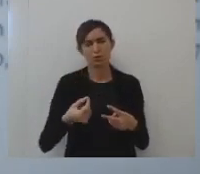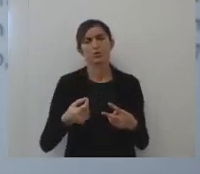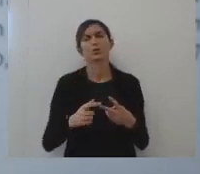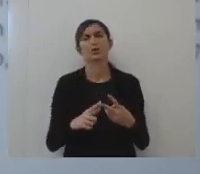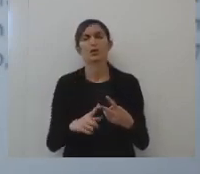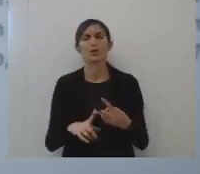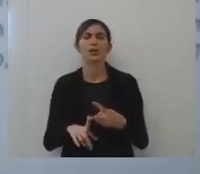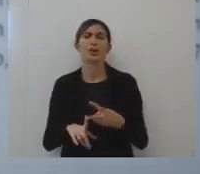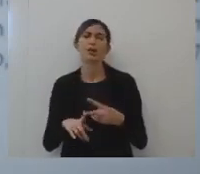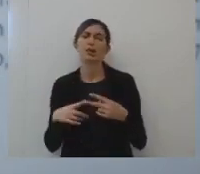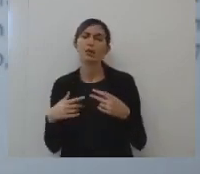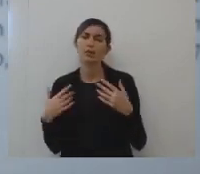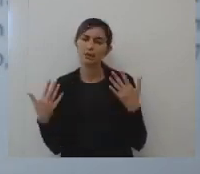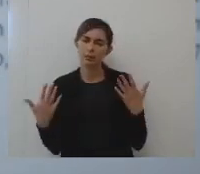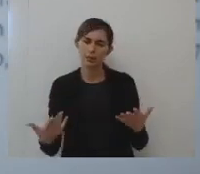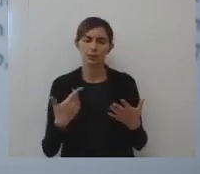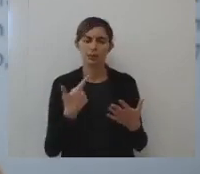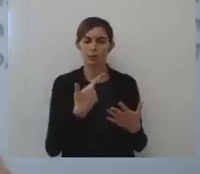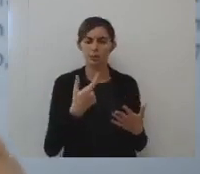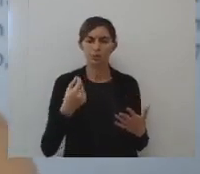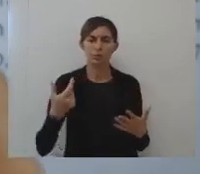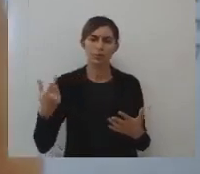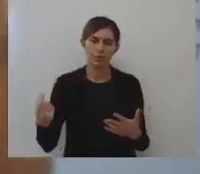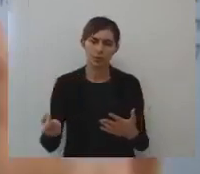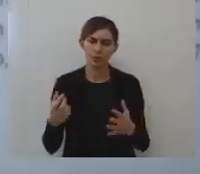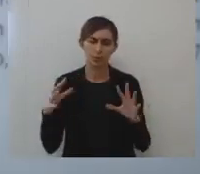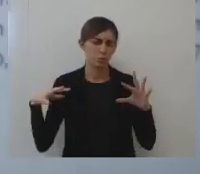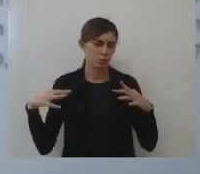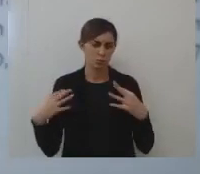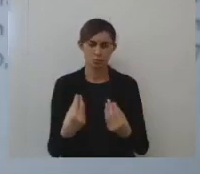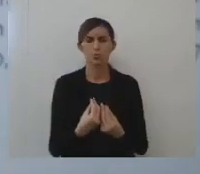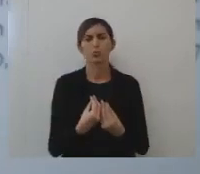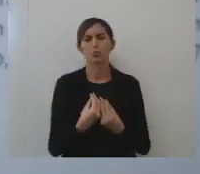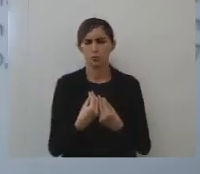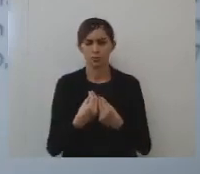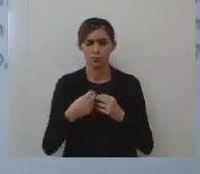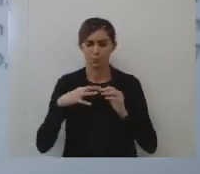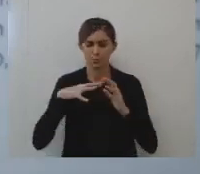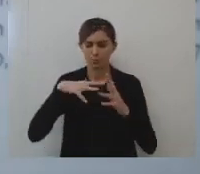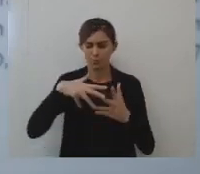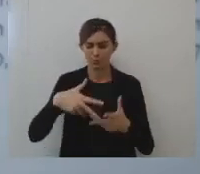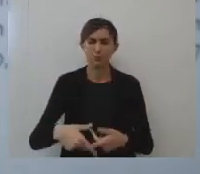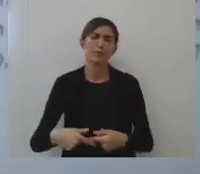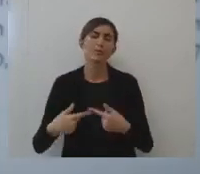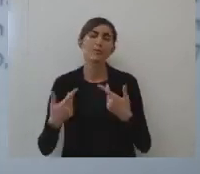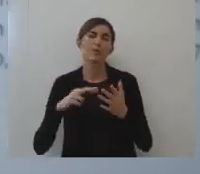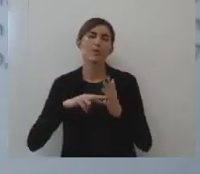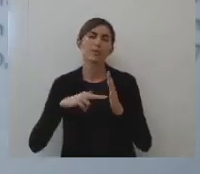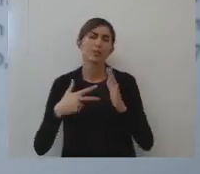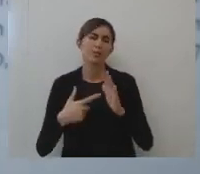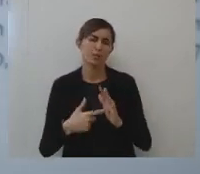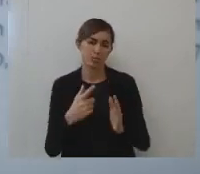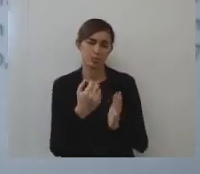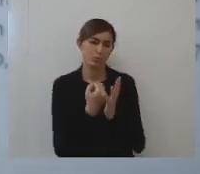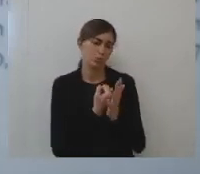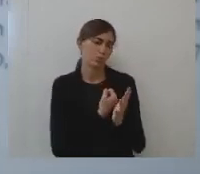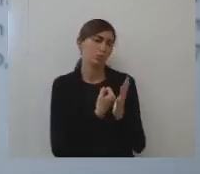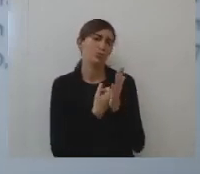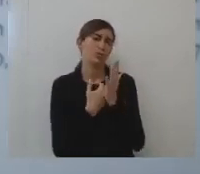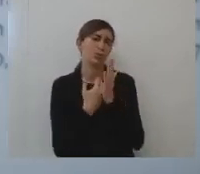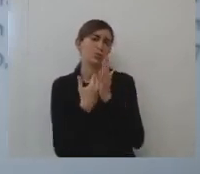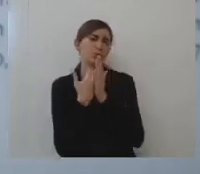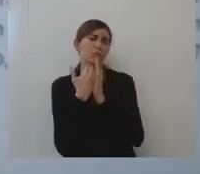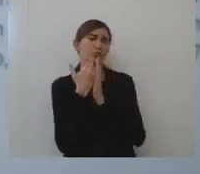2020, perdão. E em 2020, diante de toda essa conjuntura mundial, significa que esse número ele tende